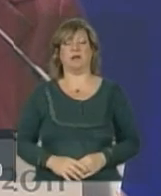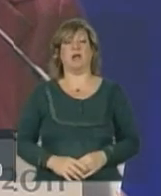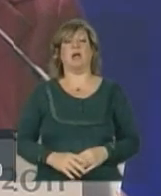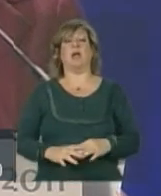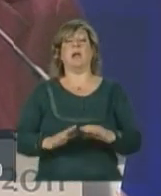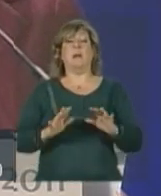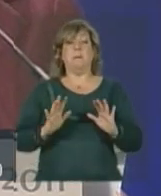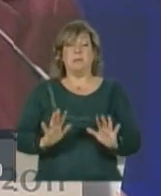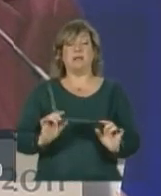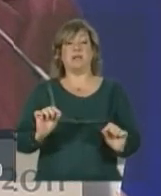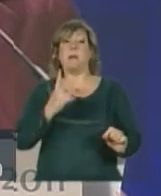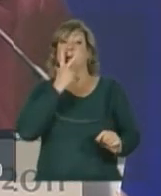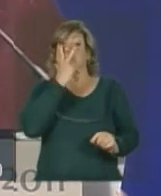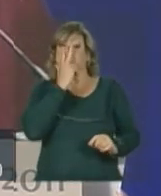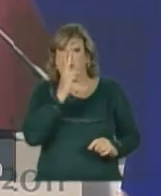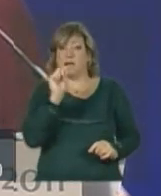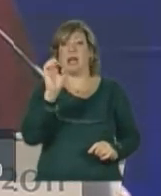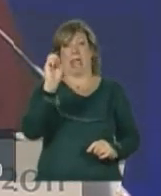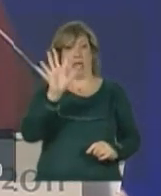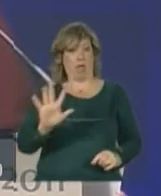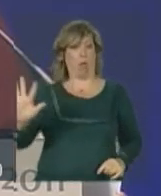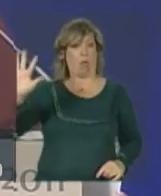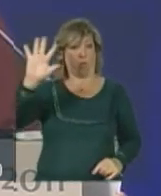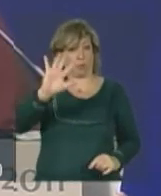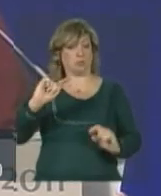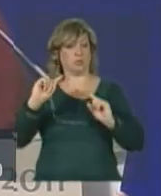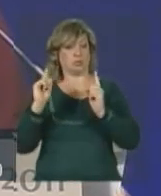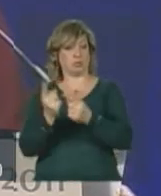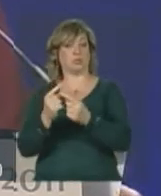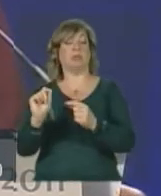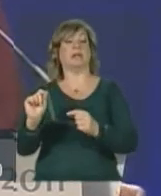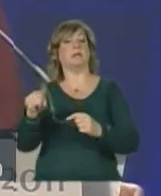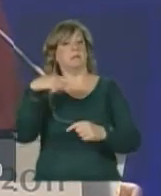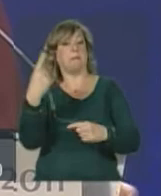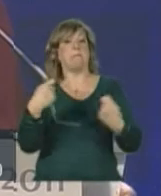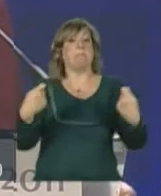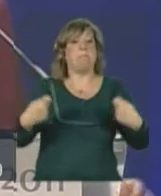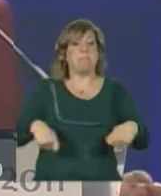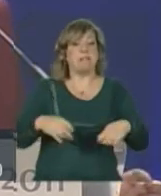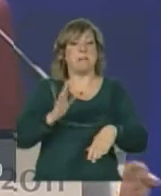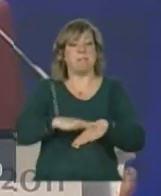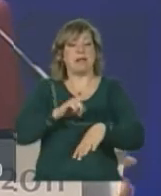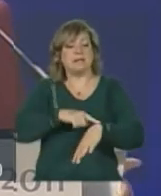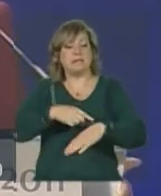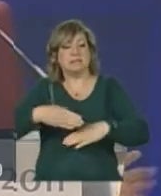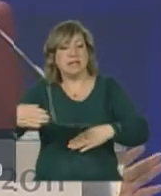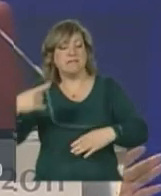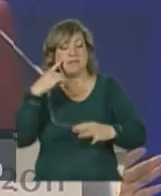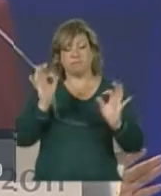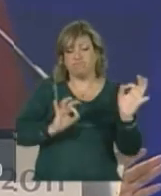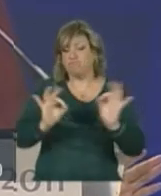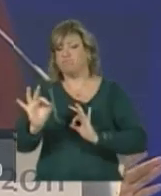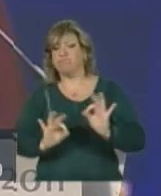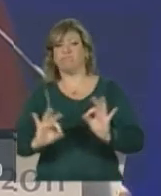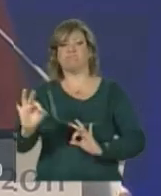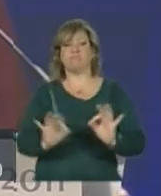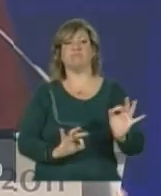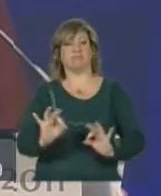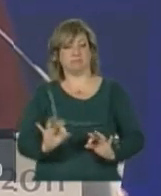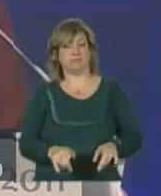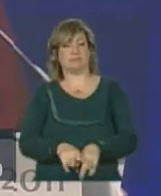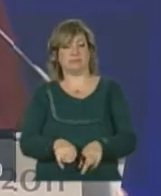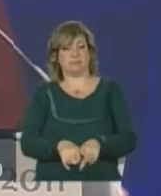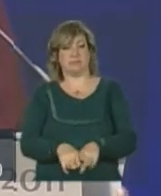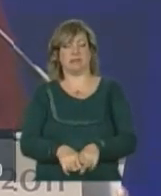que parece que os europeus precisavam também de mais tempo para concretizar as suas próprias medidas, tanto